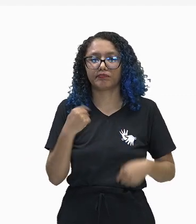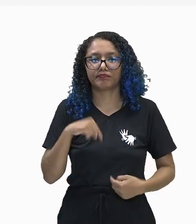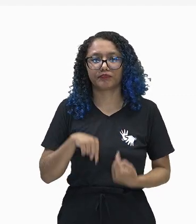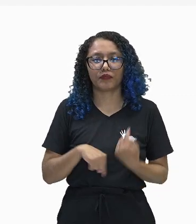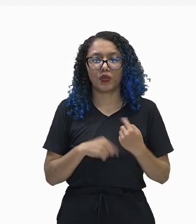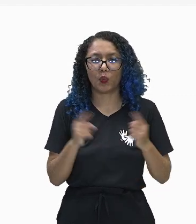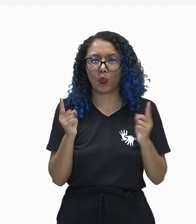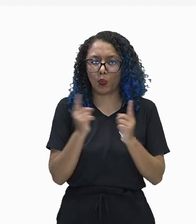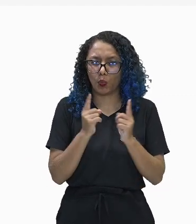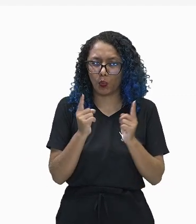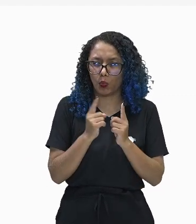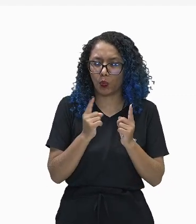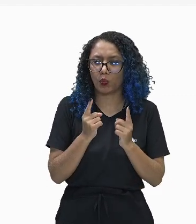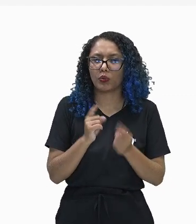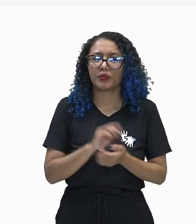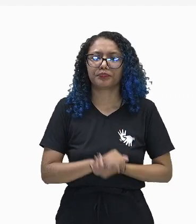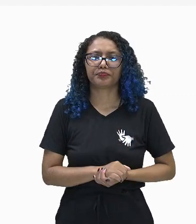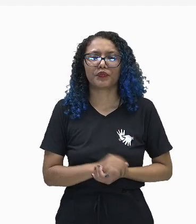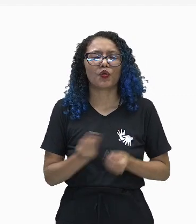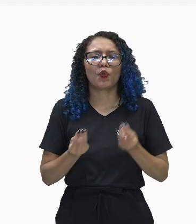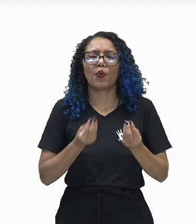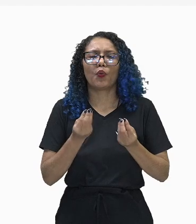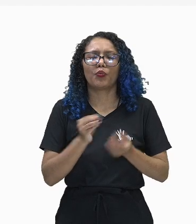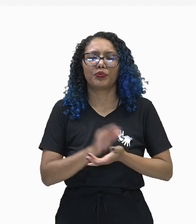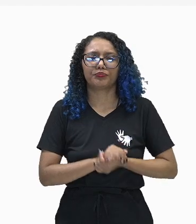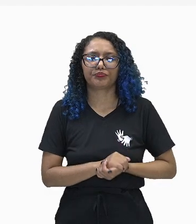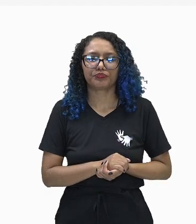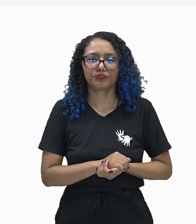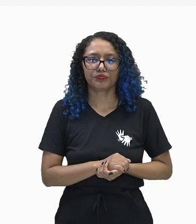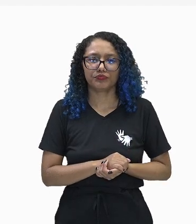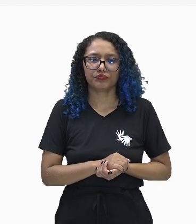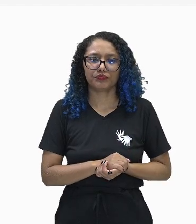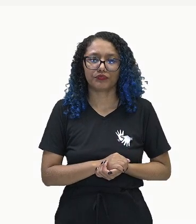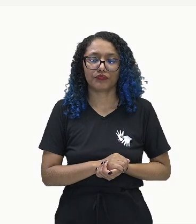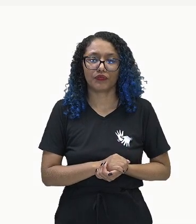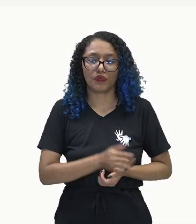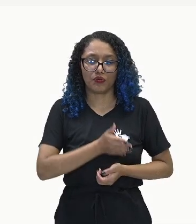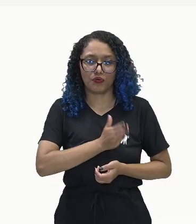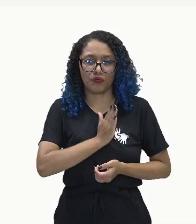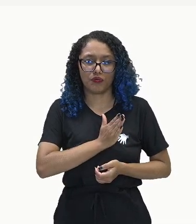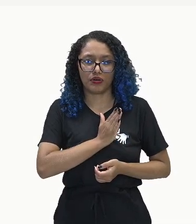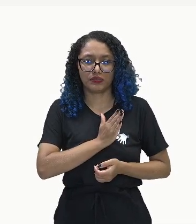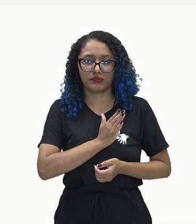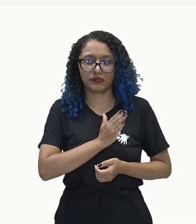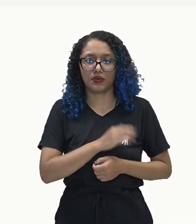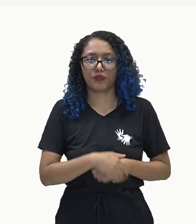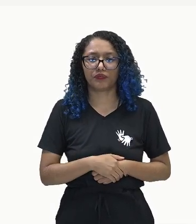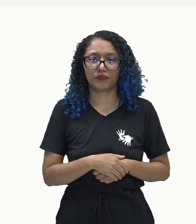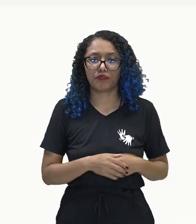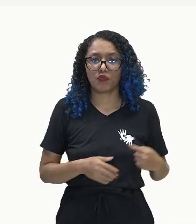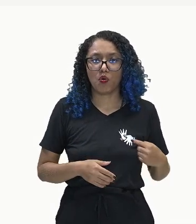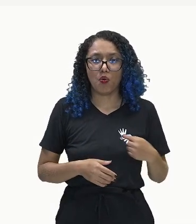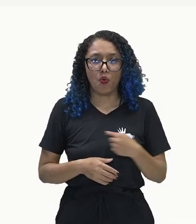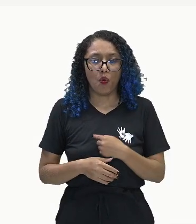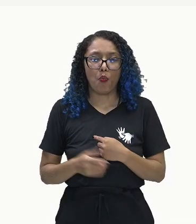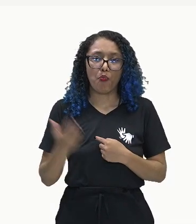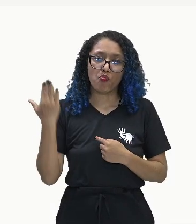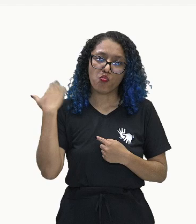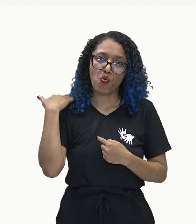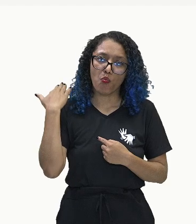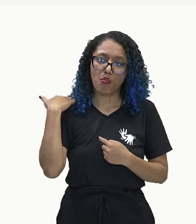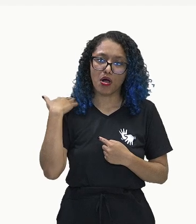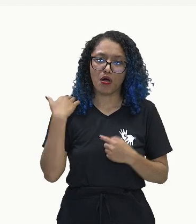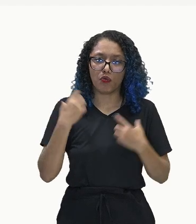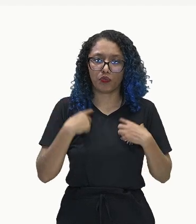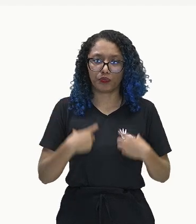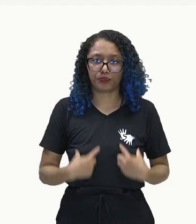pequena circulação, ela já acontece do coração para o pulmão. Vejam aqui, ó, olha a seta, para